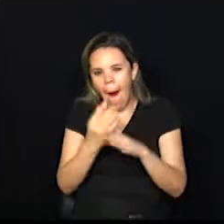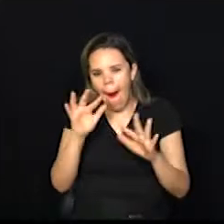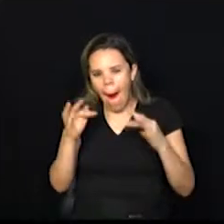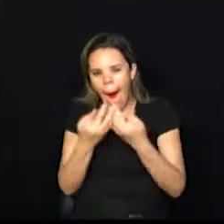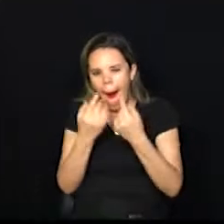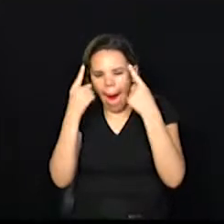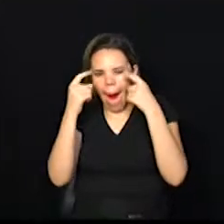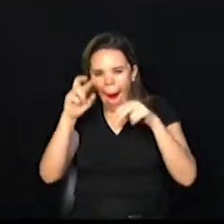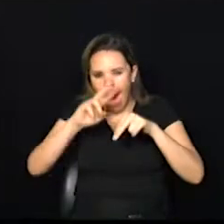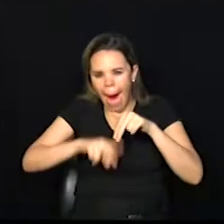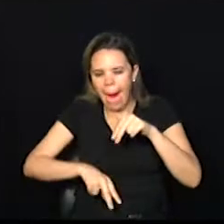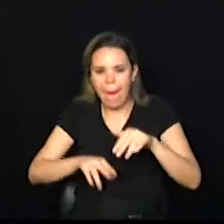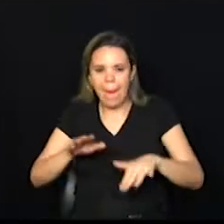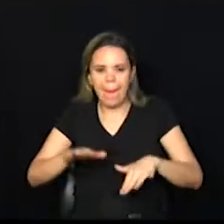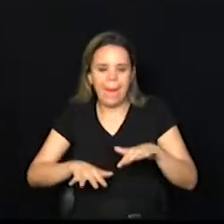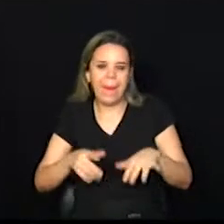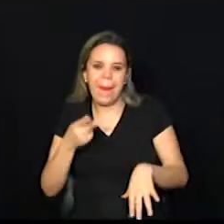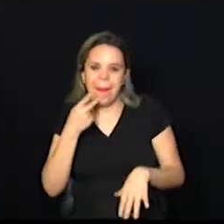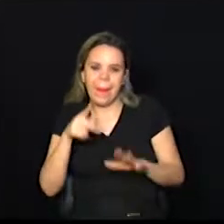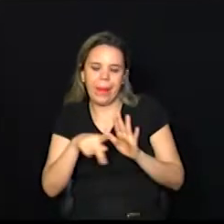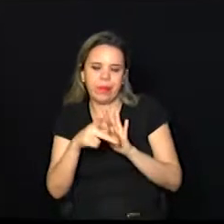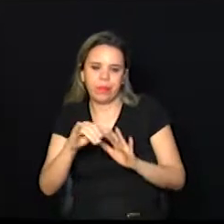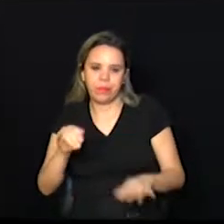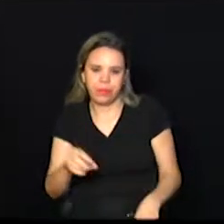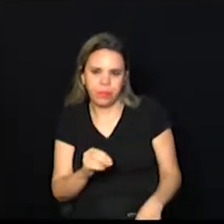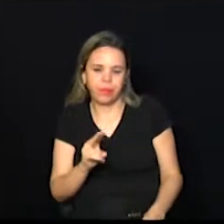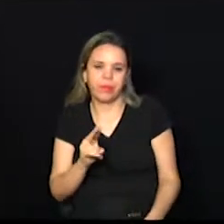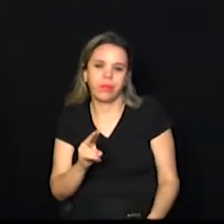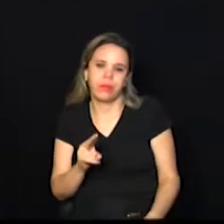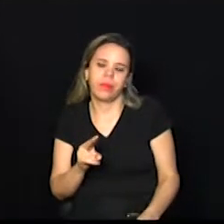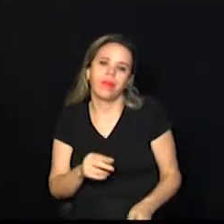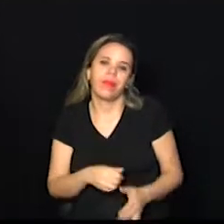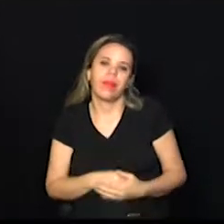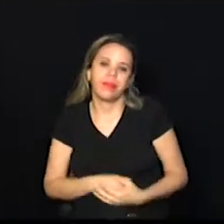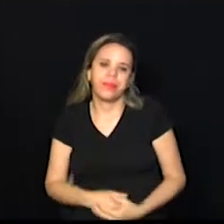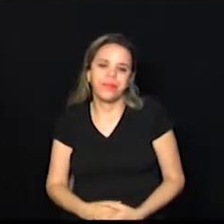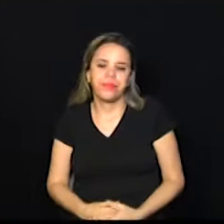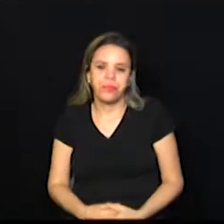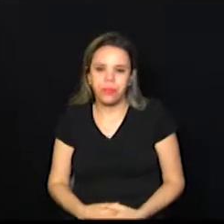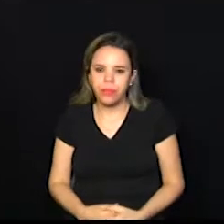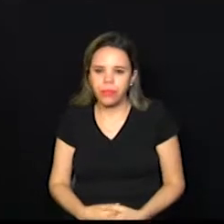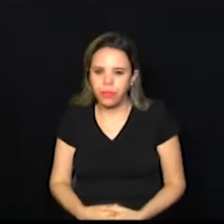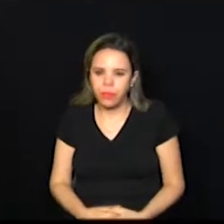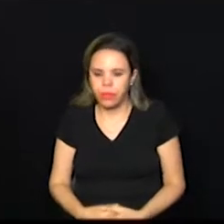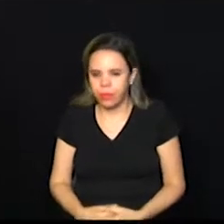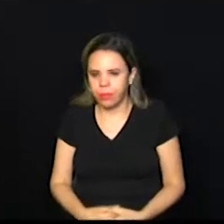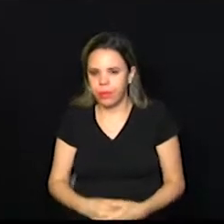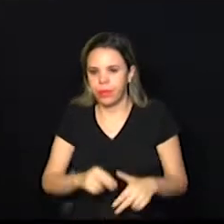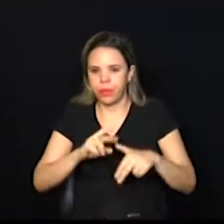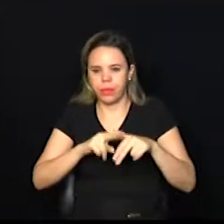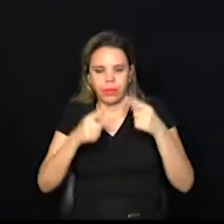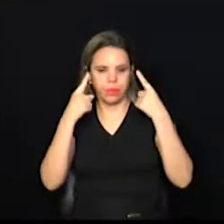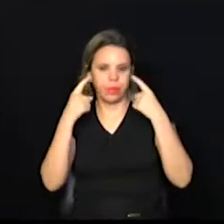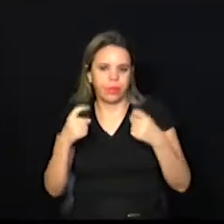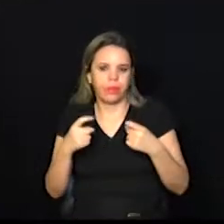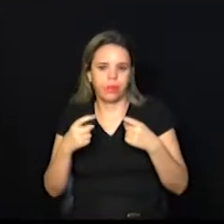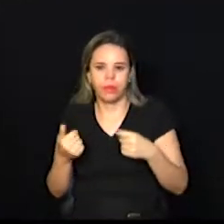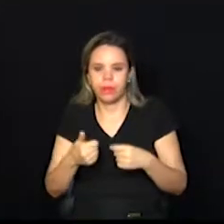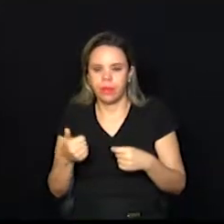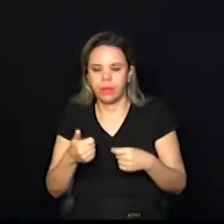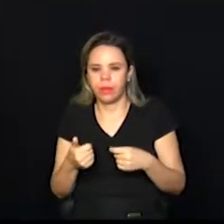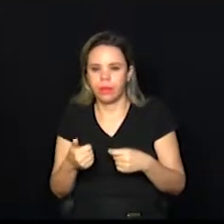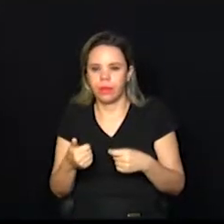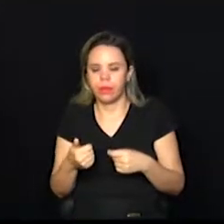gênero. Geralmente, como diz a própria Ju, catedrática nisso, né? A violência de gênero, muitas vezes, é a primeira porta